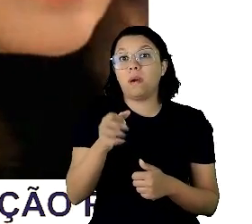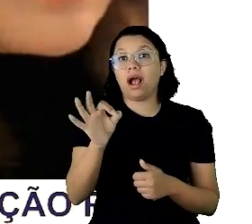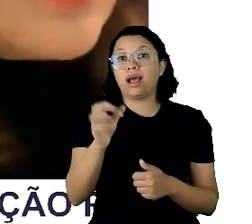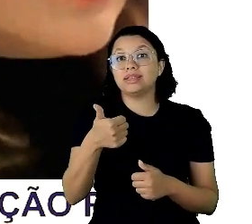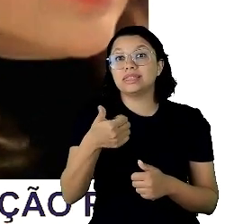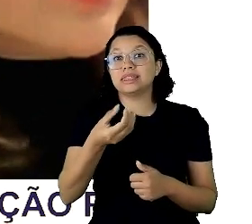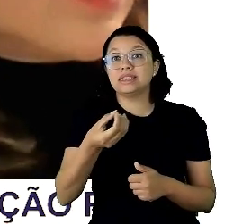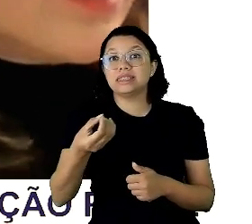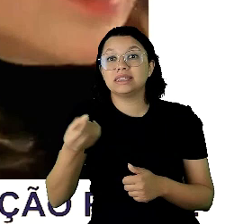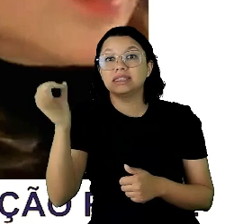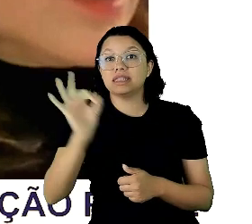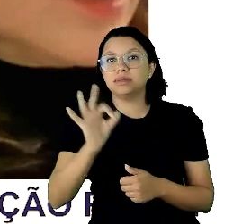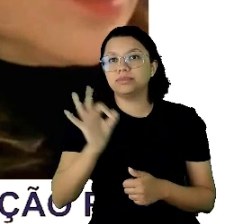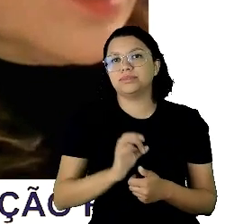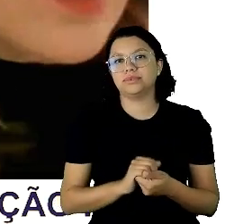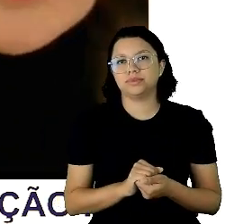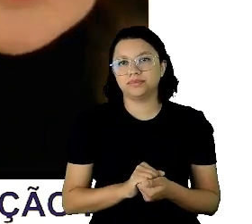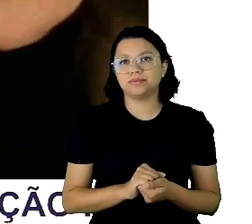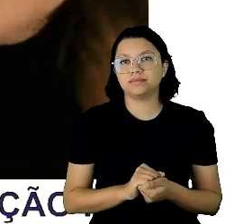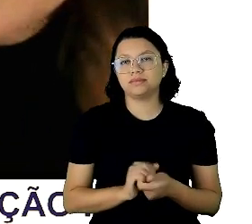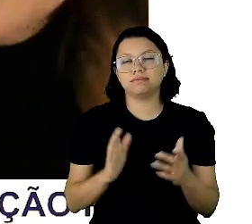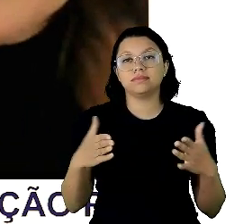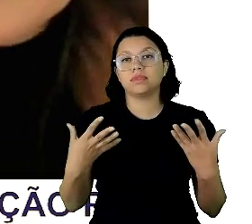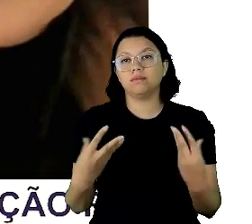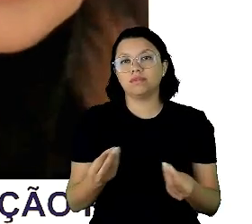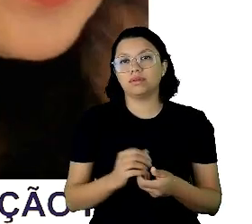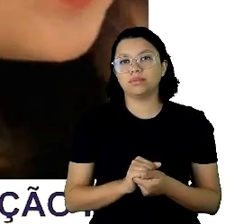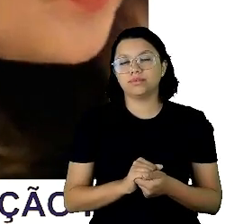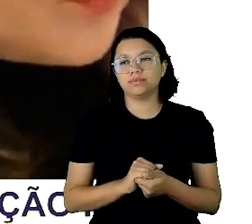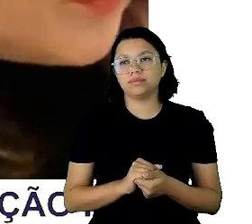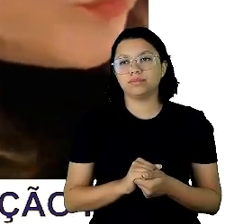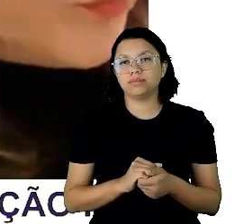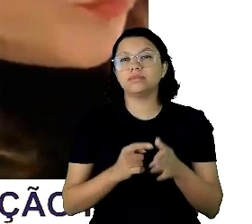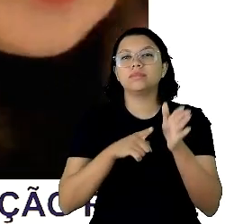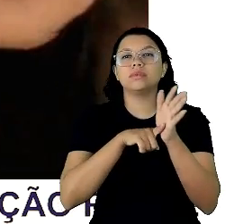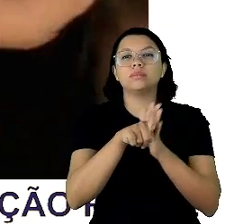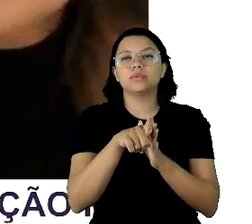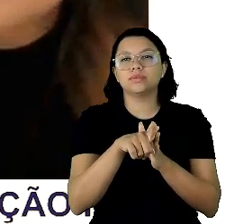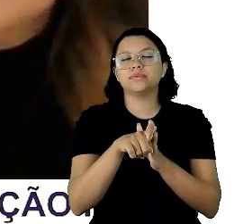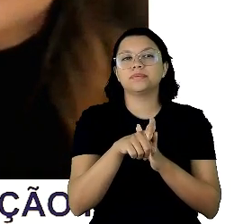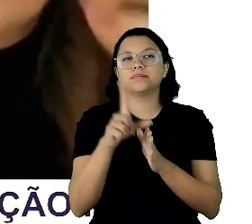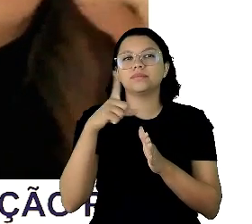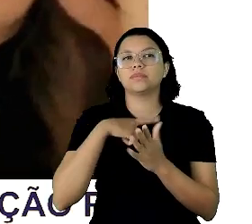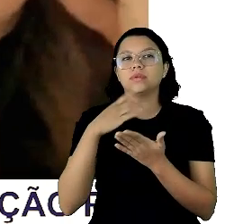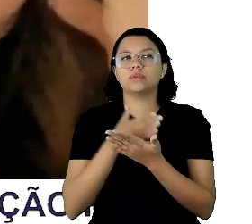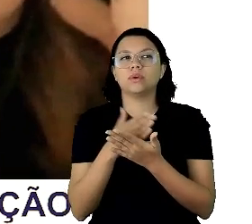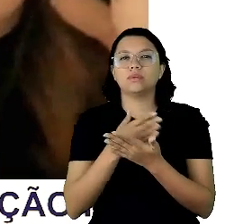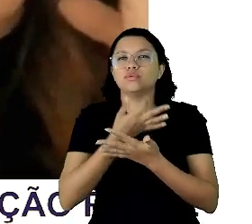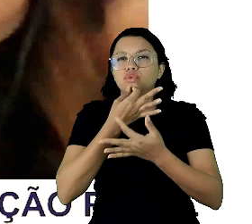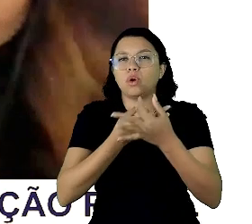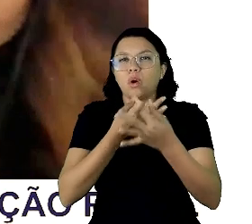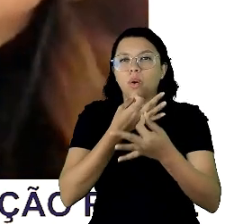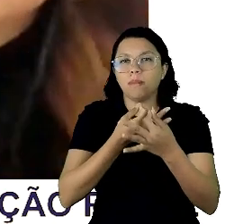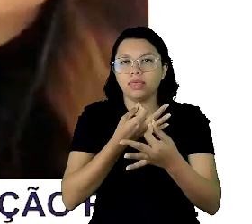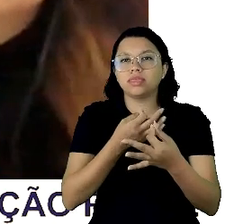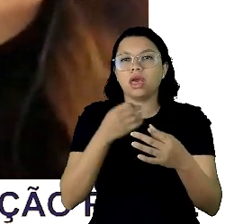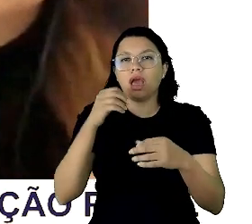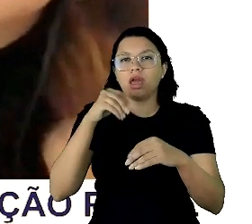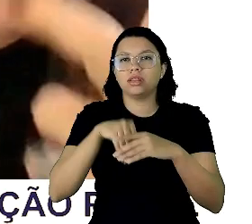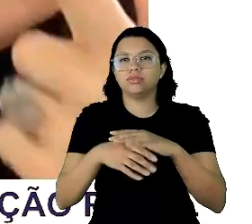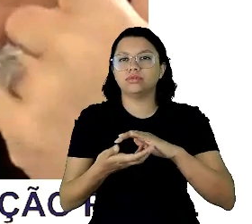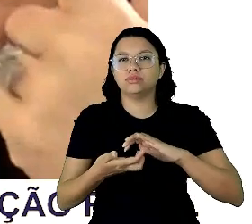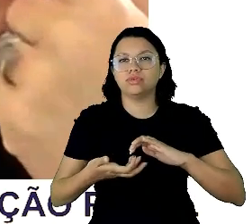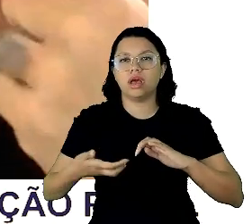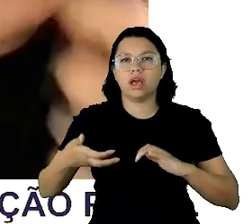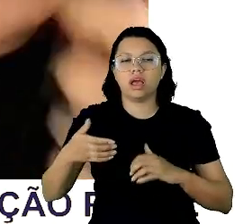São todas, né? Então vamos lá para as perguntas, né? Nós temos alguns comentários no chat.